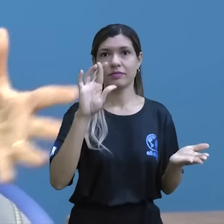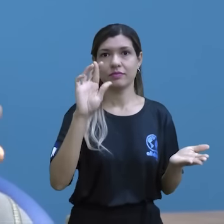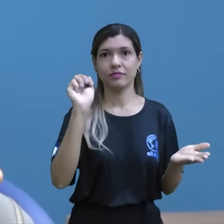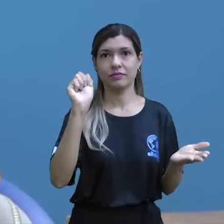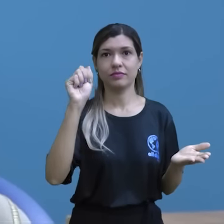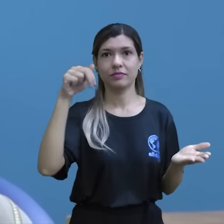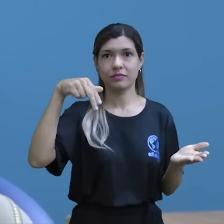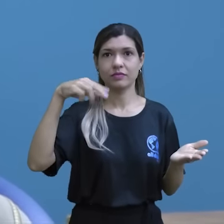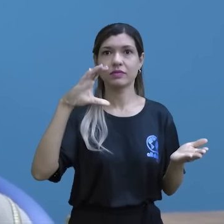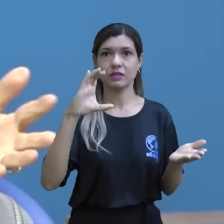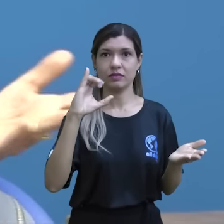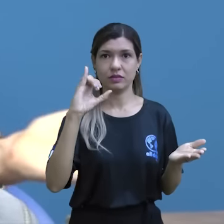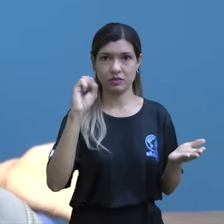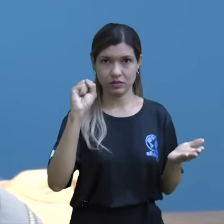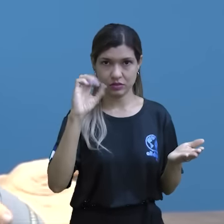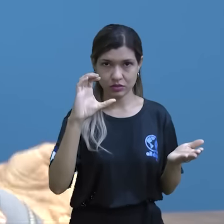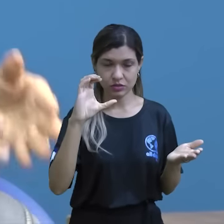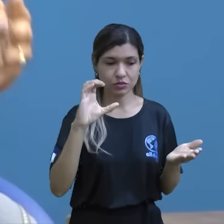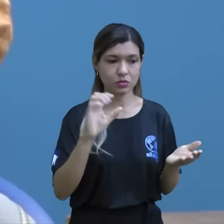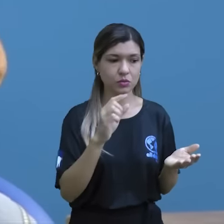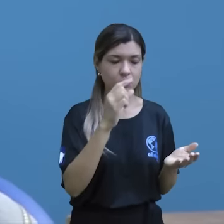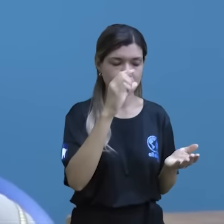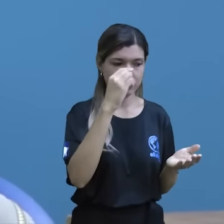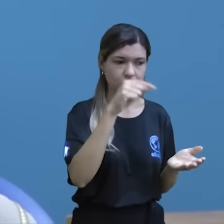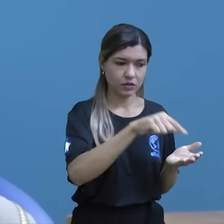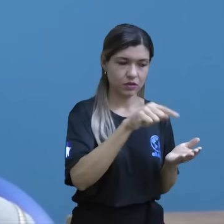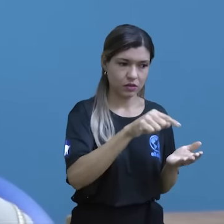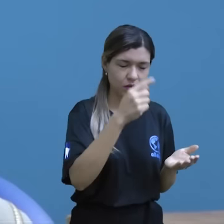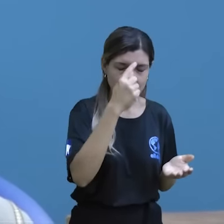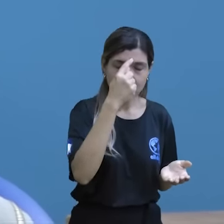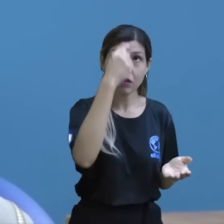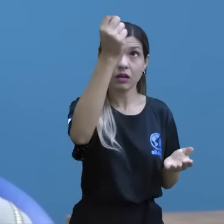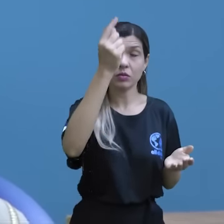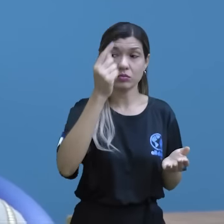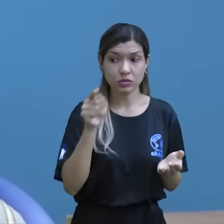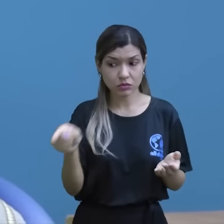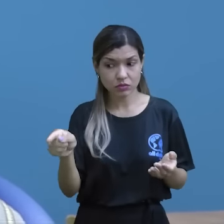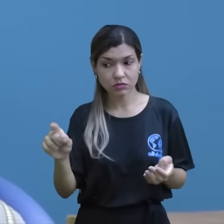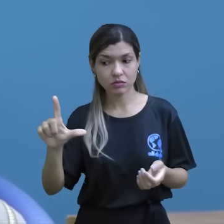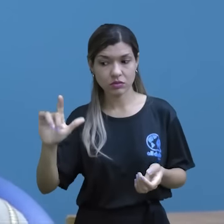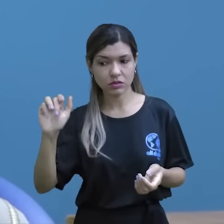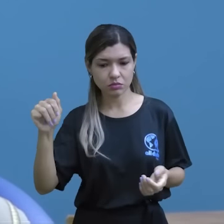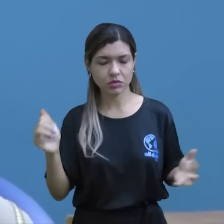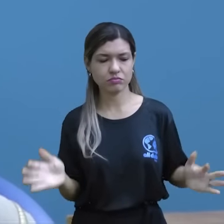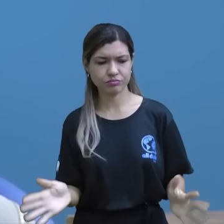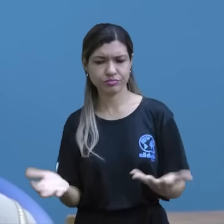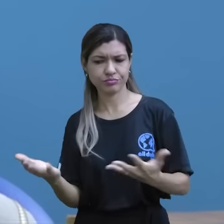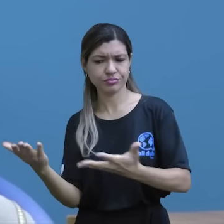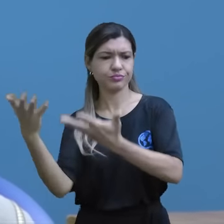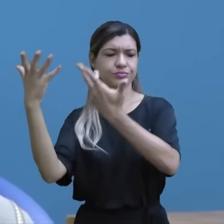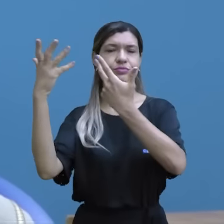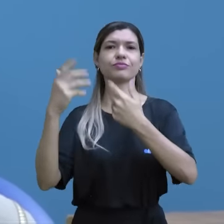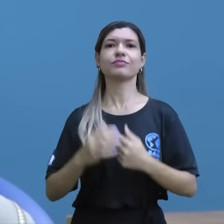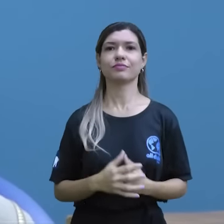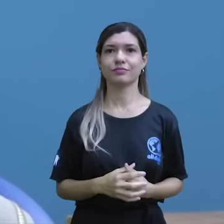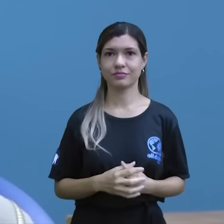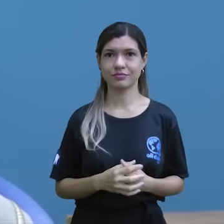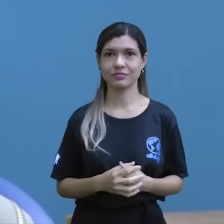faz novas perguntas. Então, foi quando eu interseccionei raça com geração, com região,